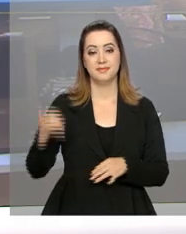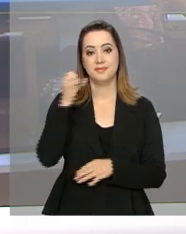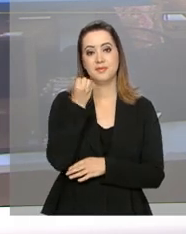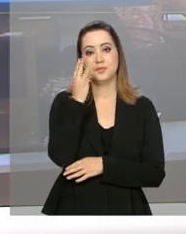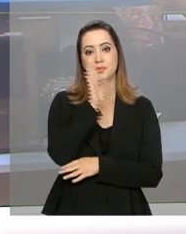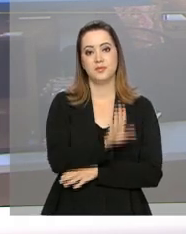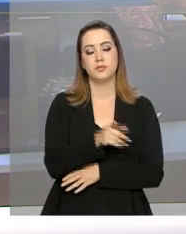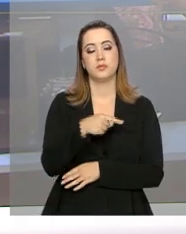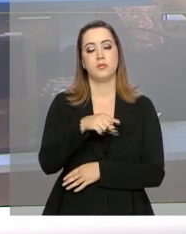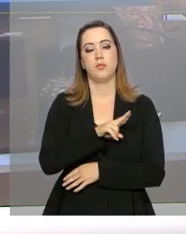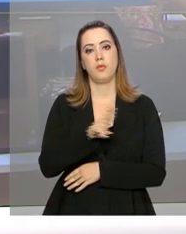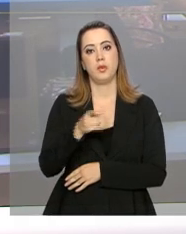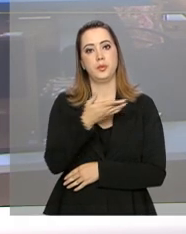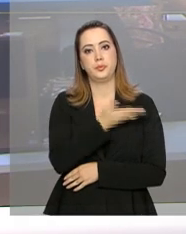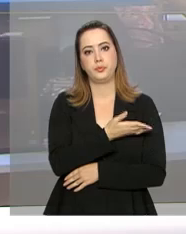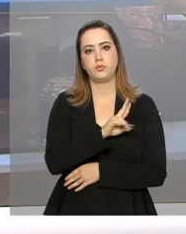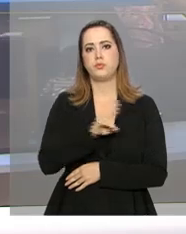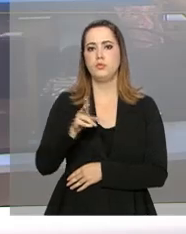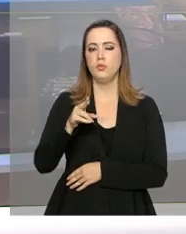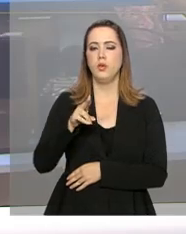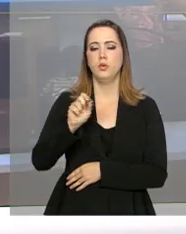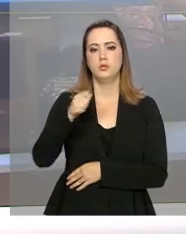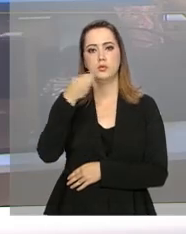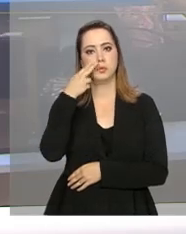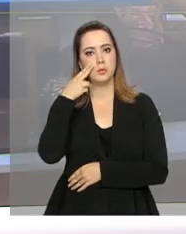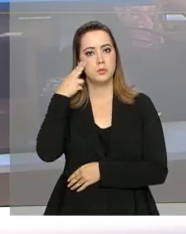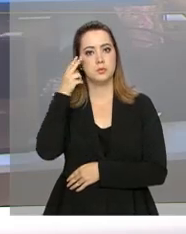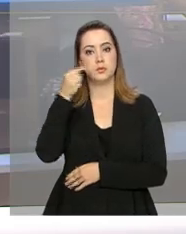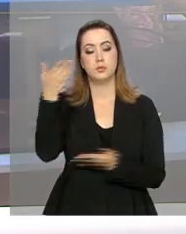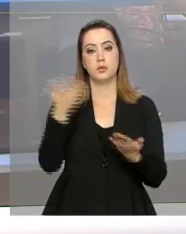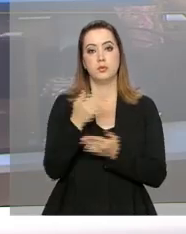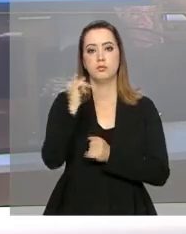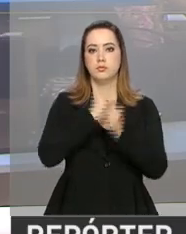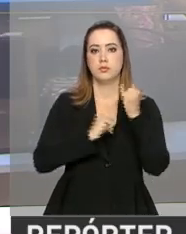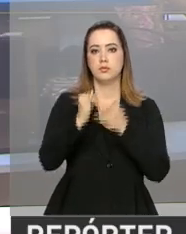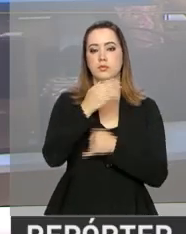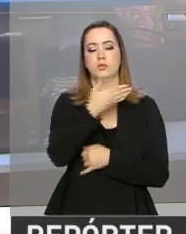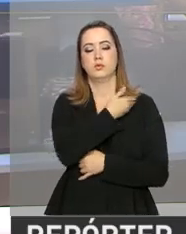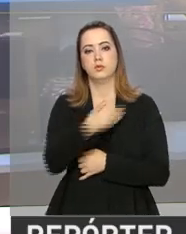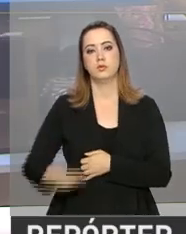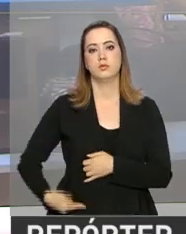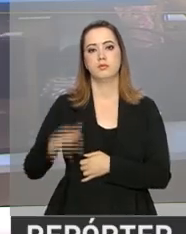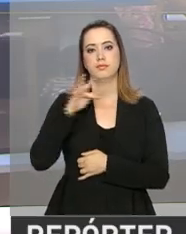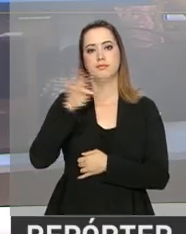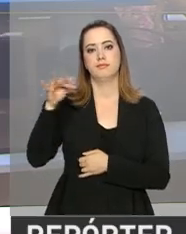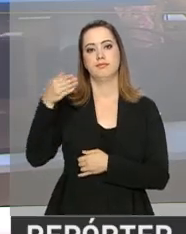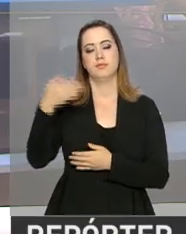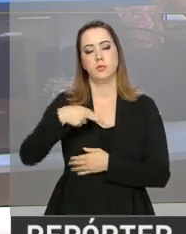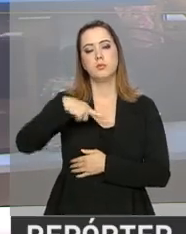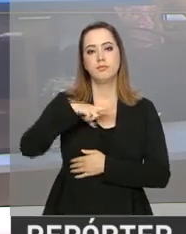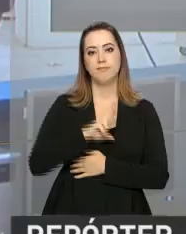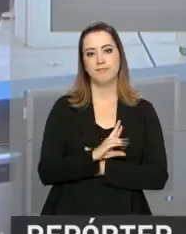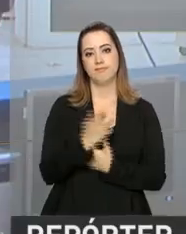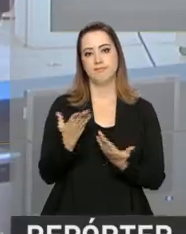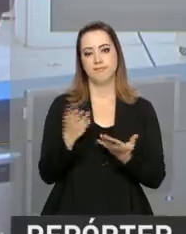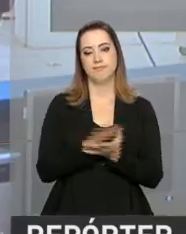Olá, boa tarde. Eu sou José Luiz Filho e a partir de agora trago para você as informações do governo federal aqui no Repórter NBR.